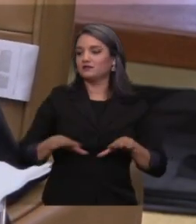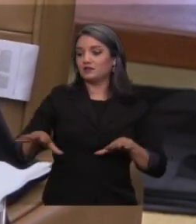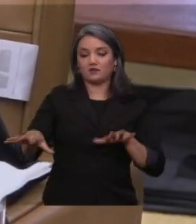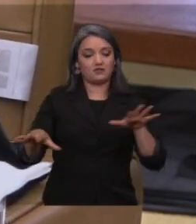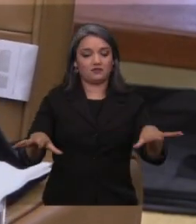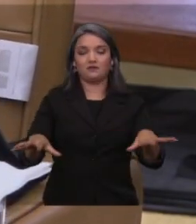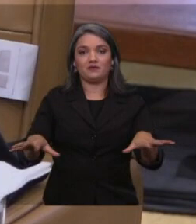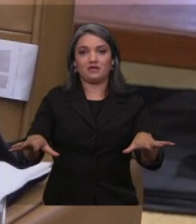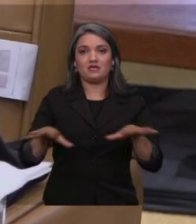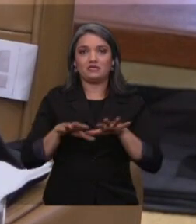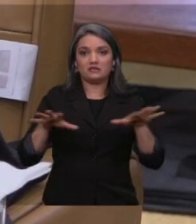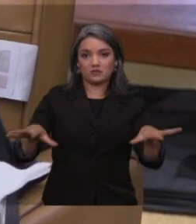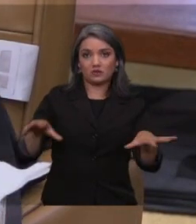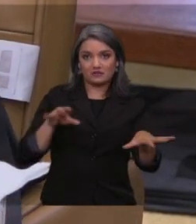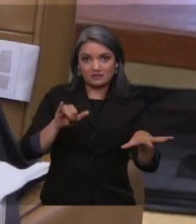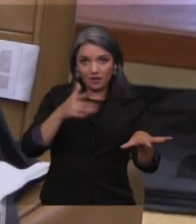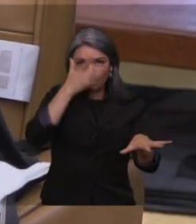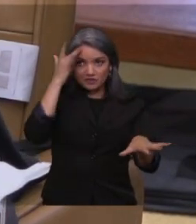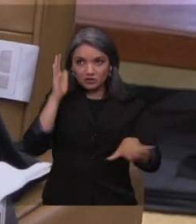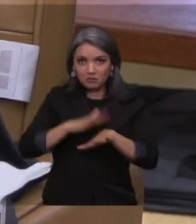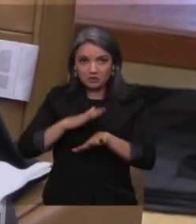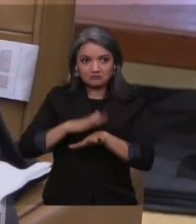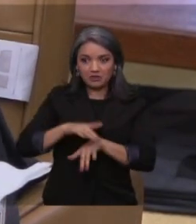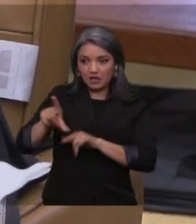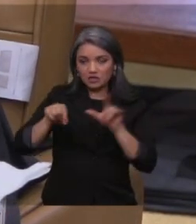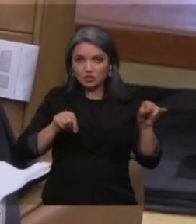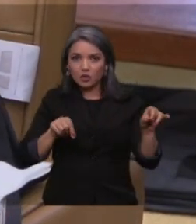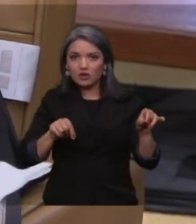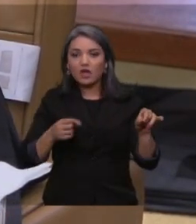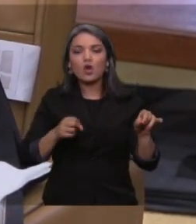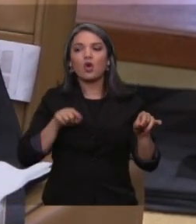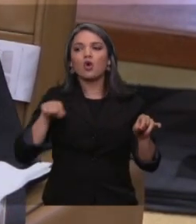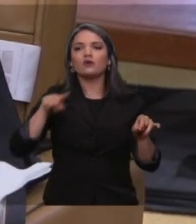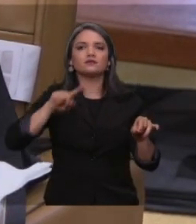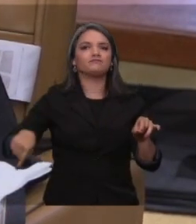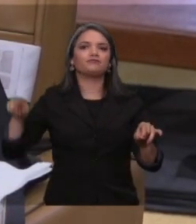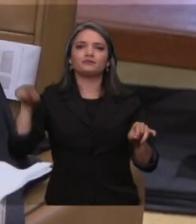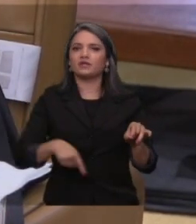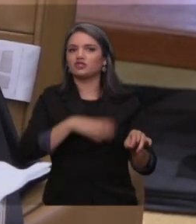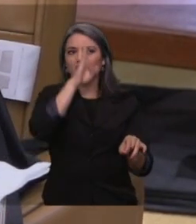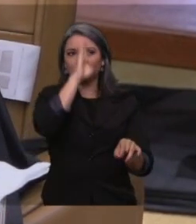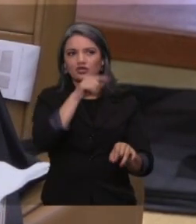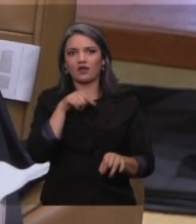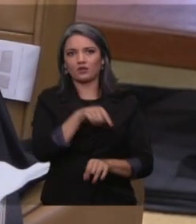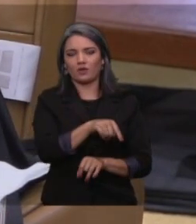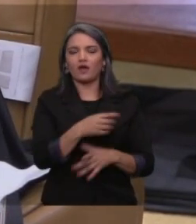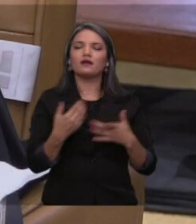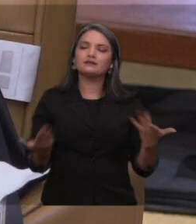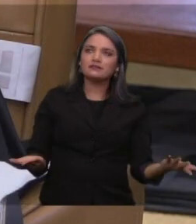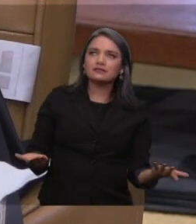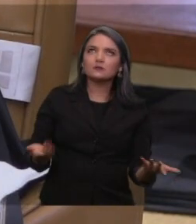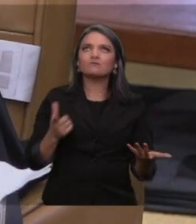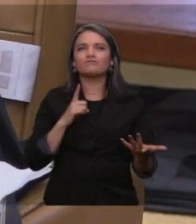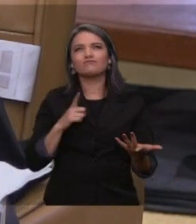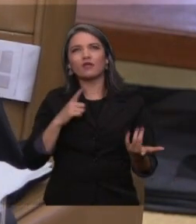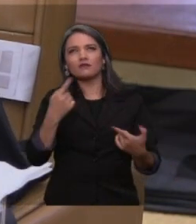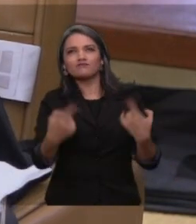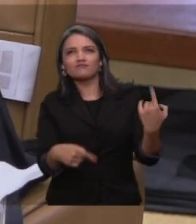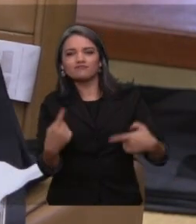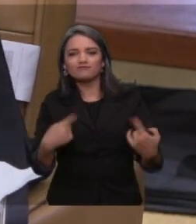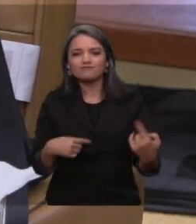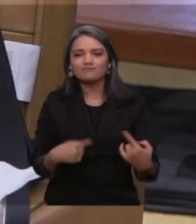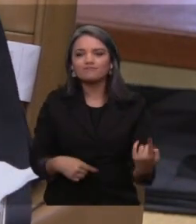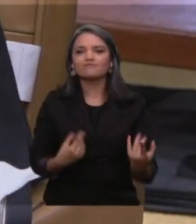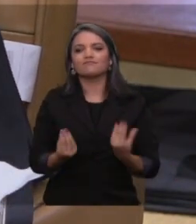têm, obviamente, inúmeras sustentações extremamente razoáveis. Compreendo